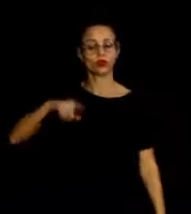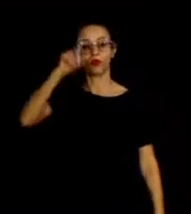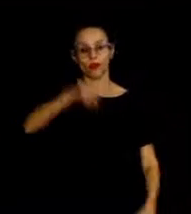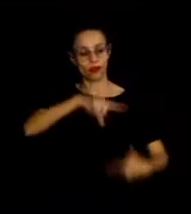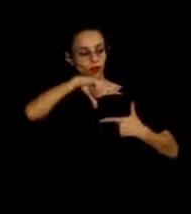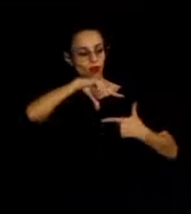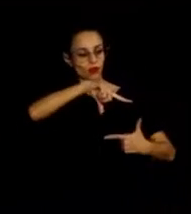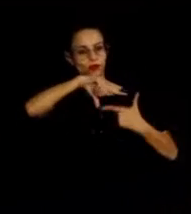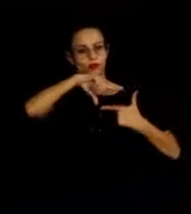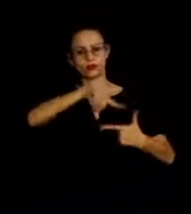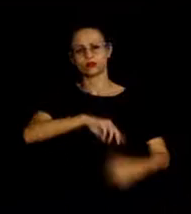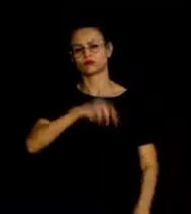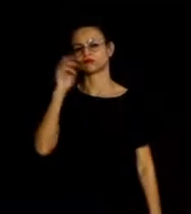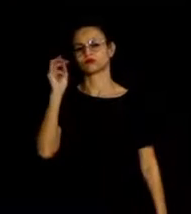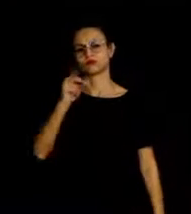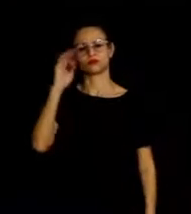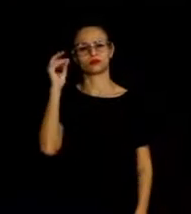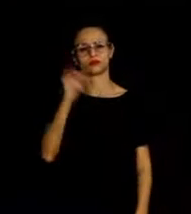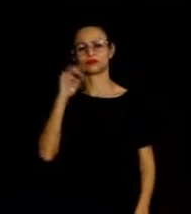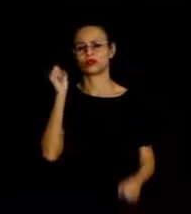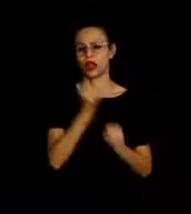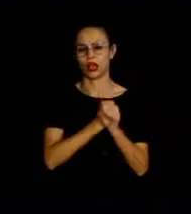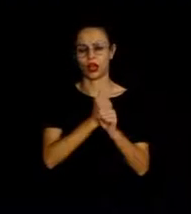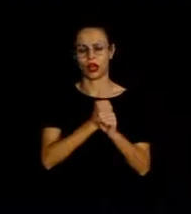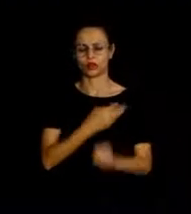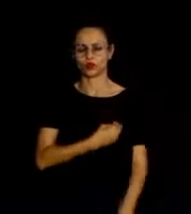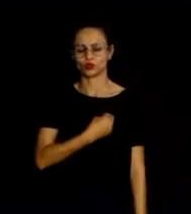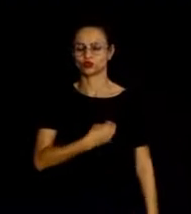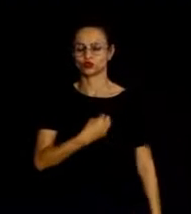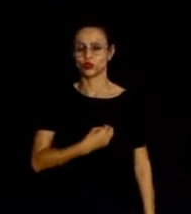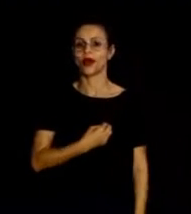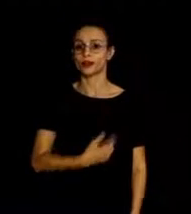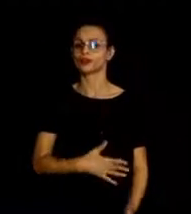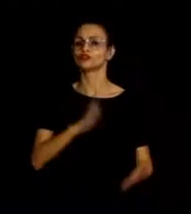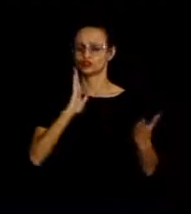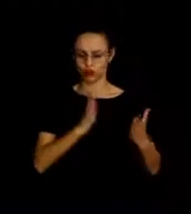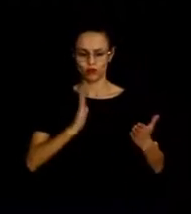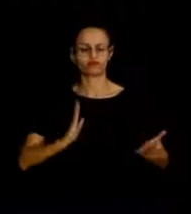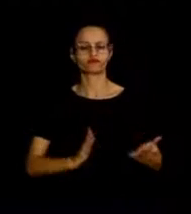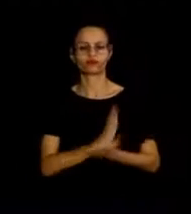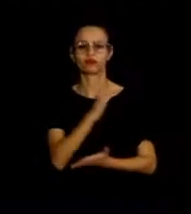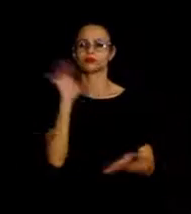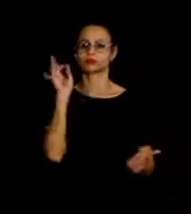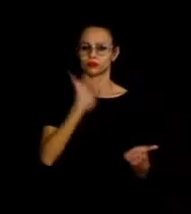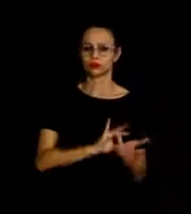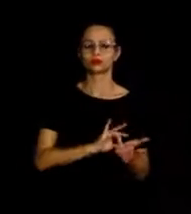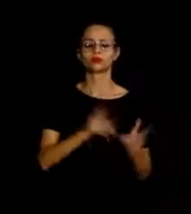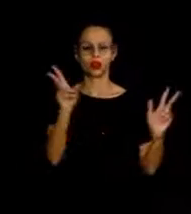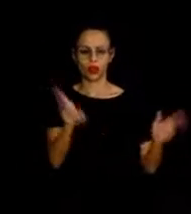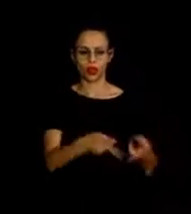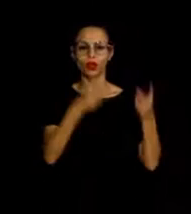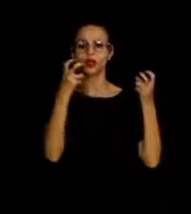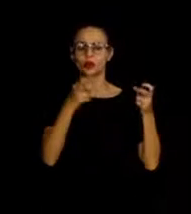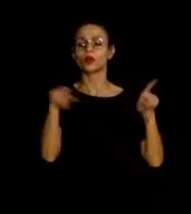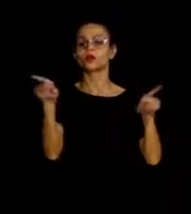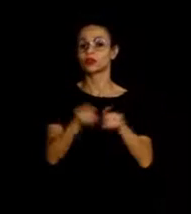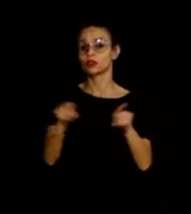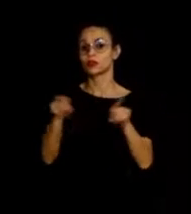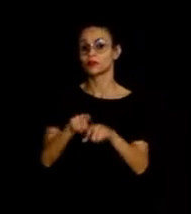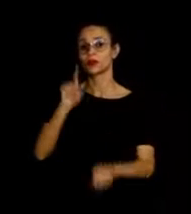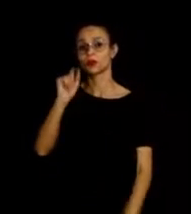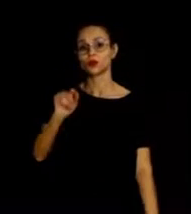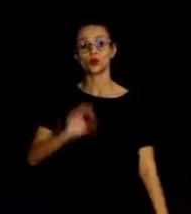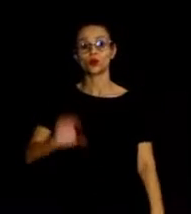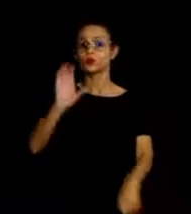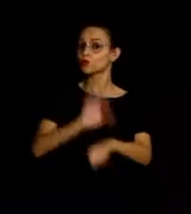o curso que tá há muito tempo colocado no mercado reconhecido já posso falar desse reconhecimento também é um curso